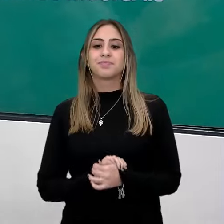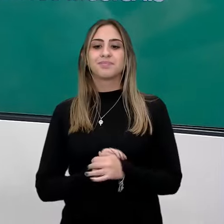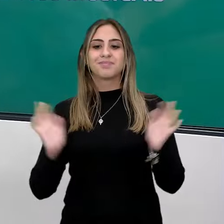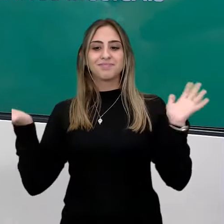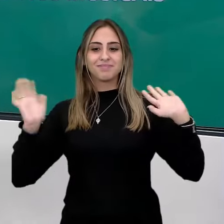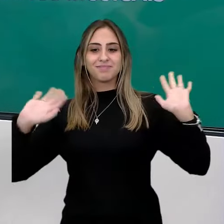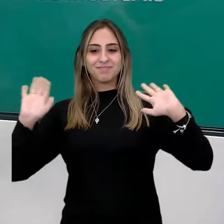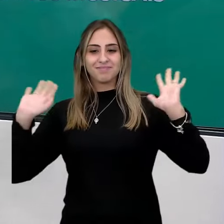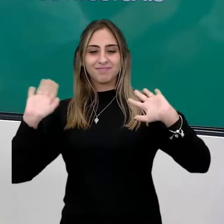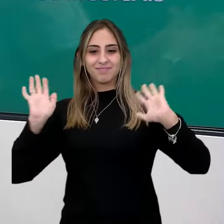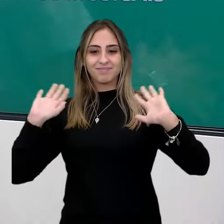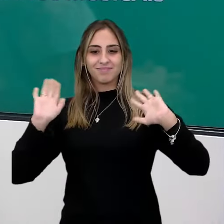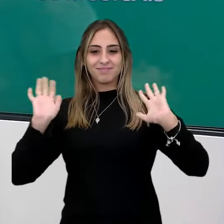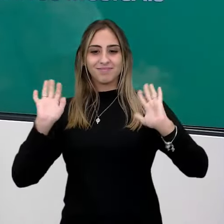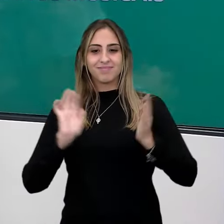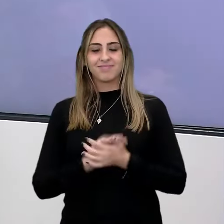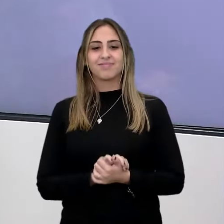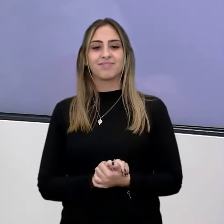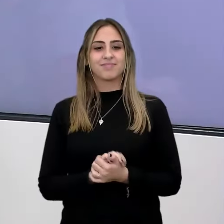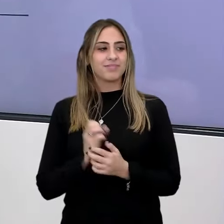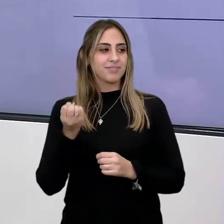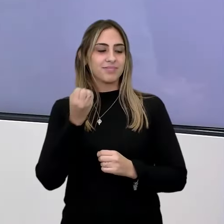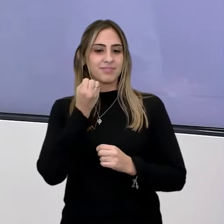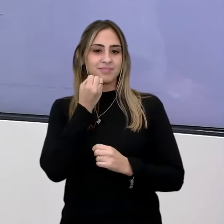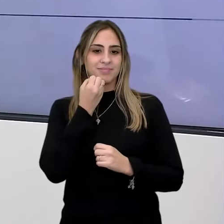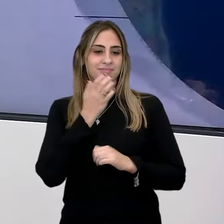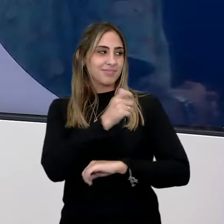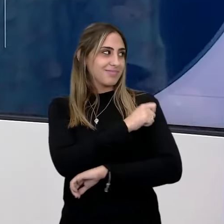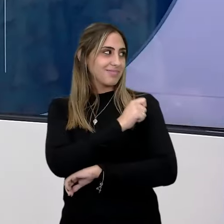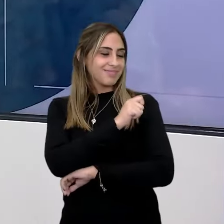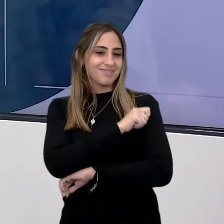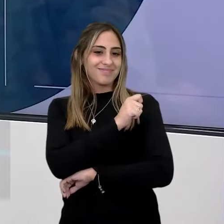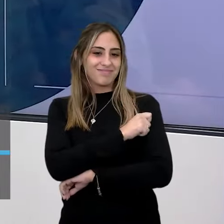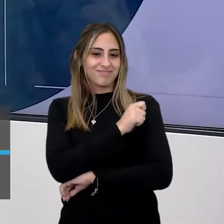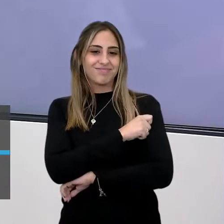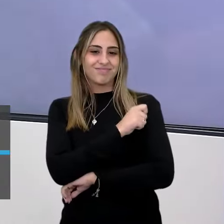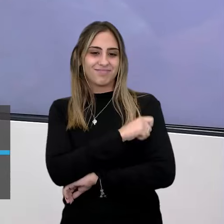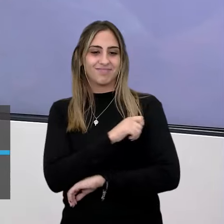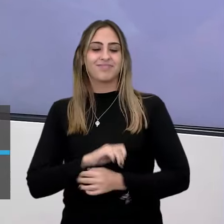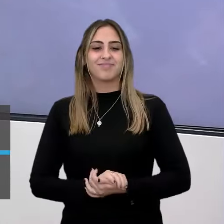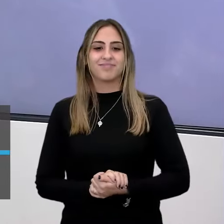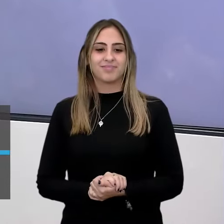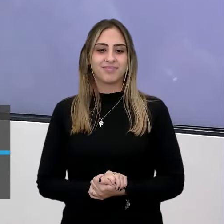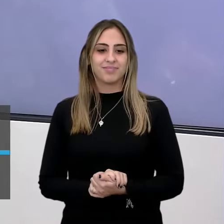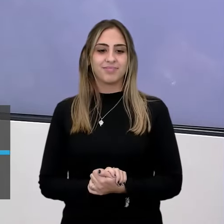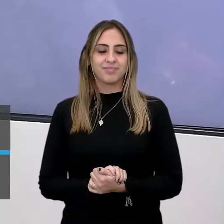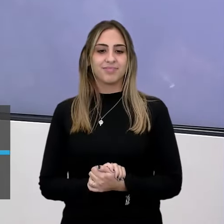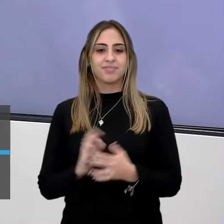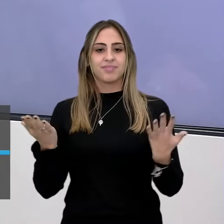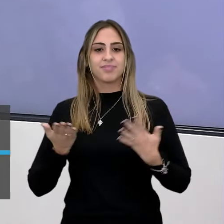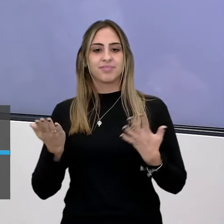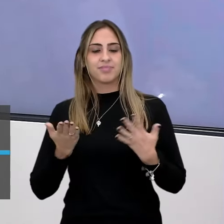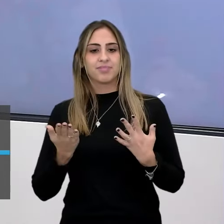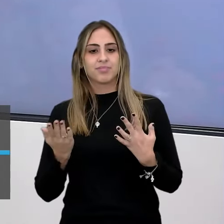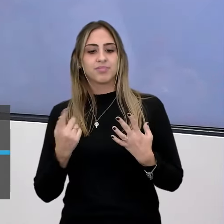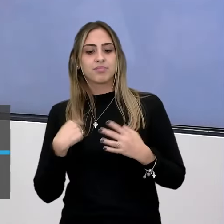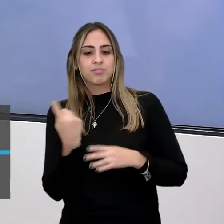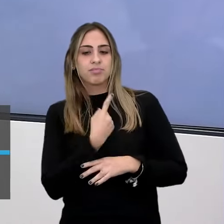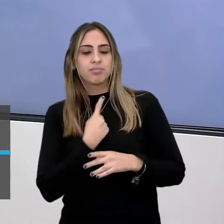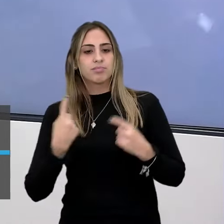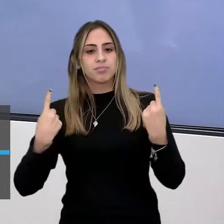sal da fralda saudações povo no start horas o desafio hoje estamos aqui para